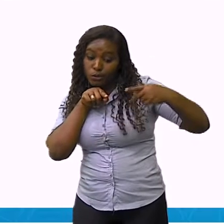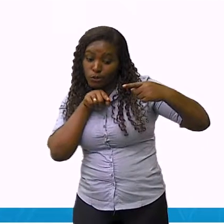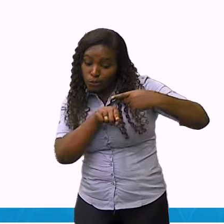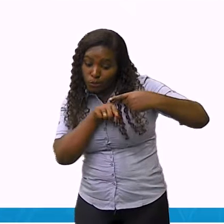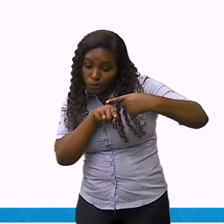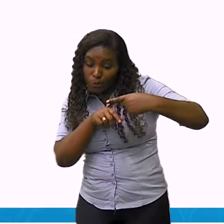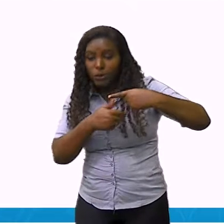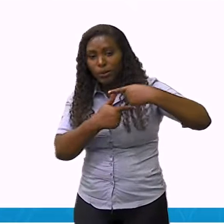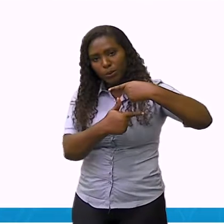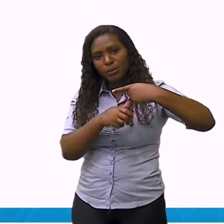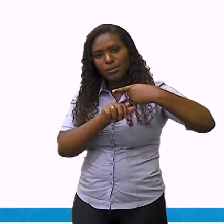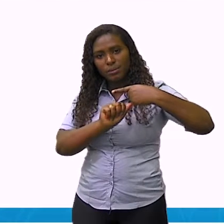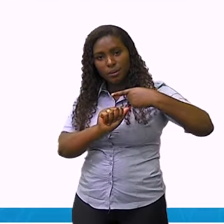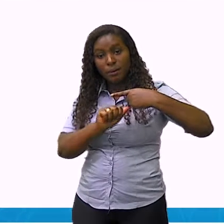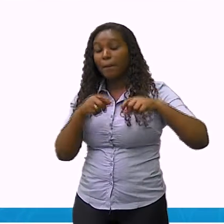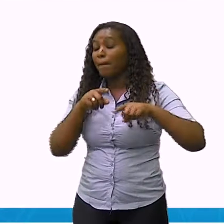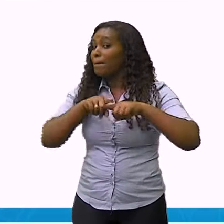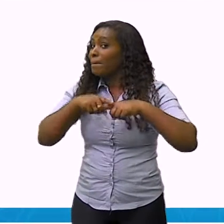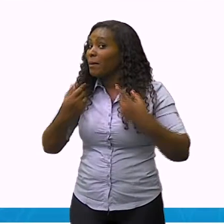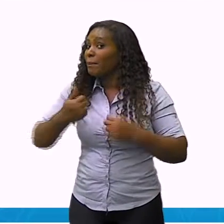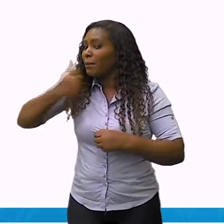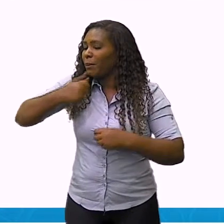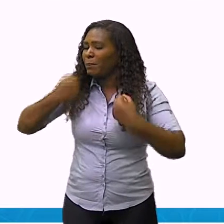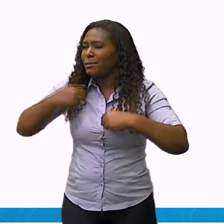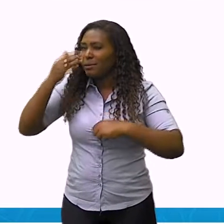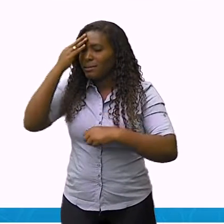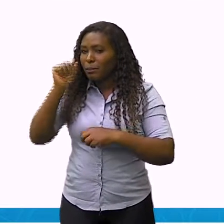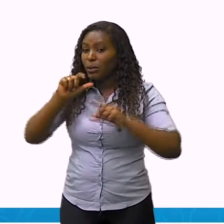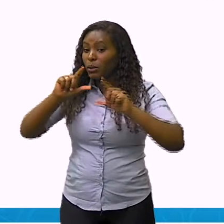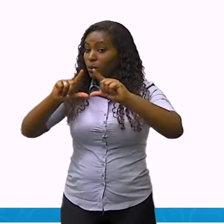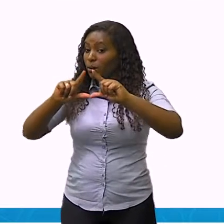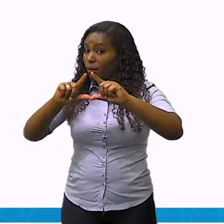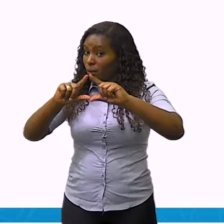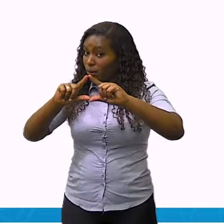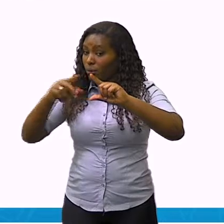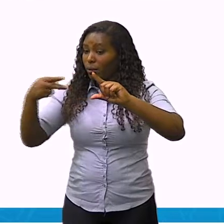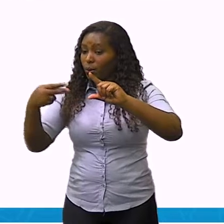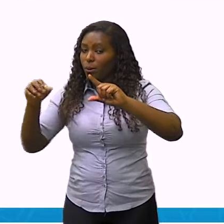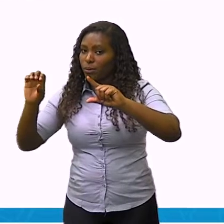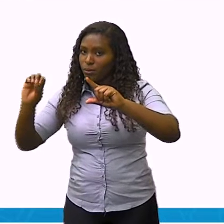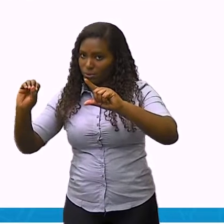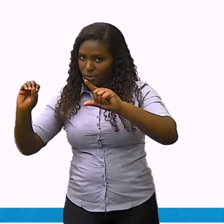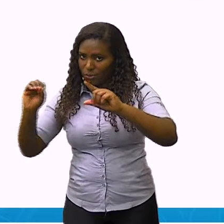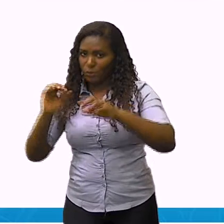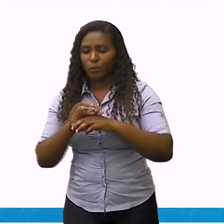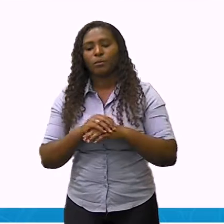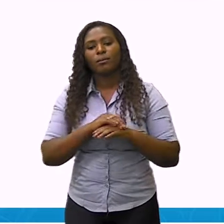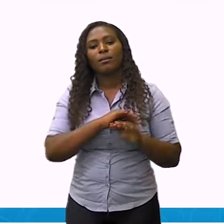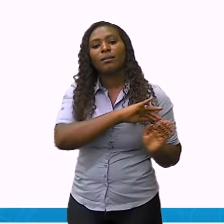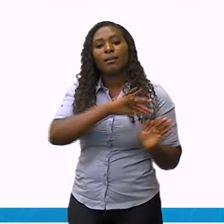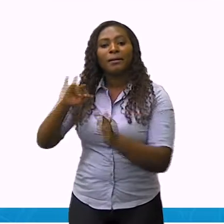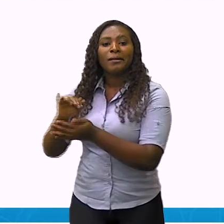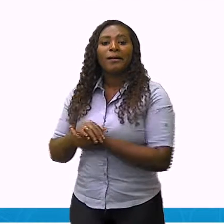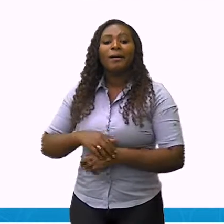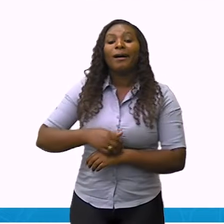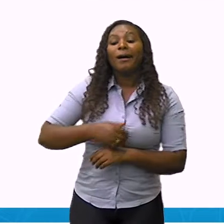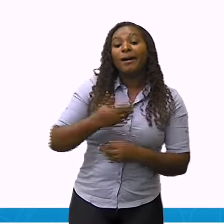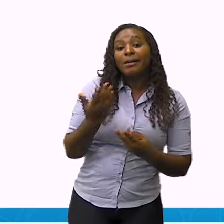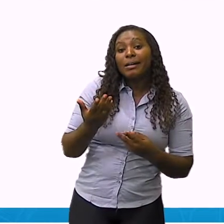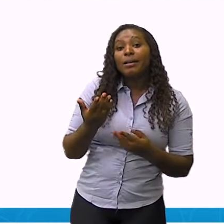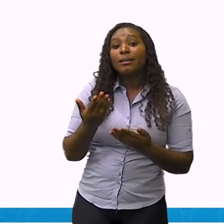certo? Nós vamos ter x1 e x2, a maior e a